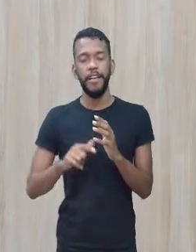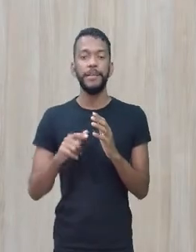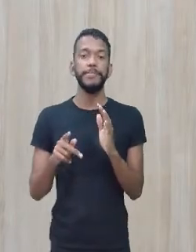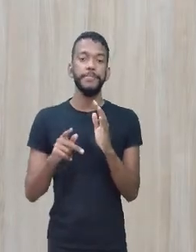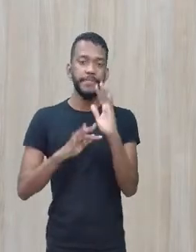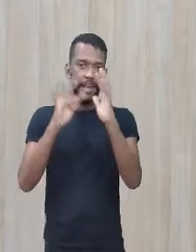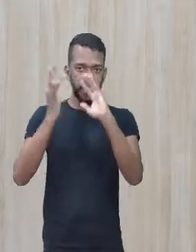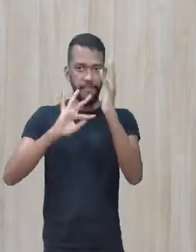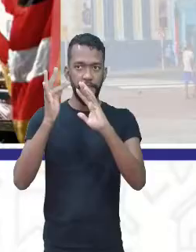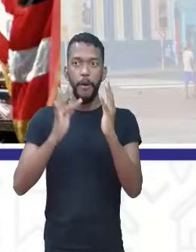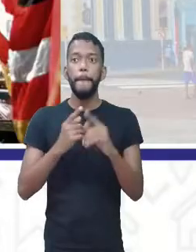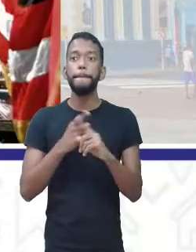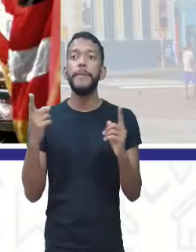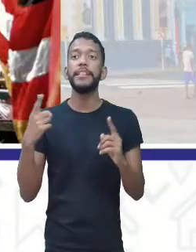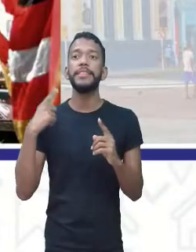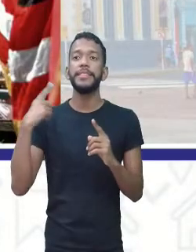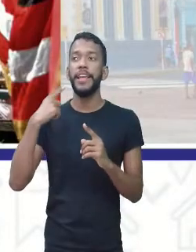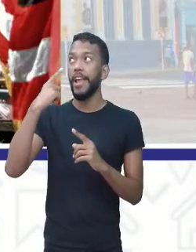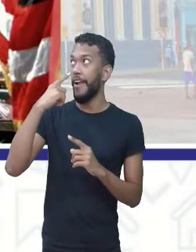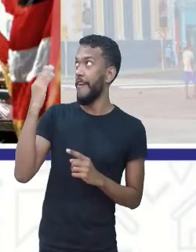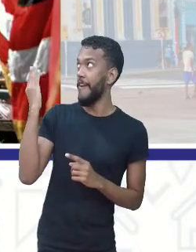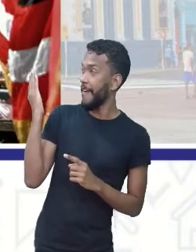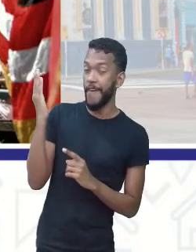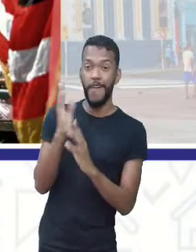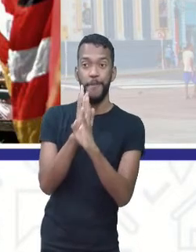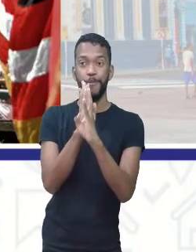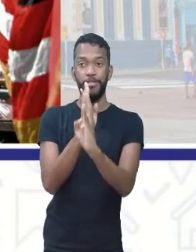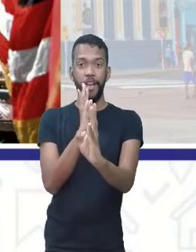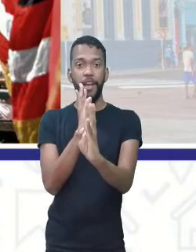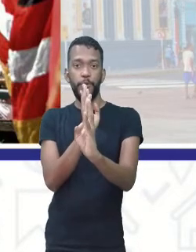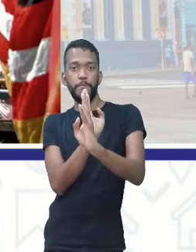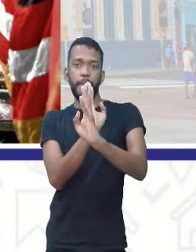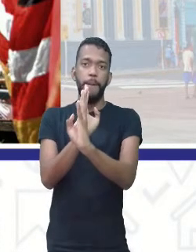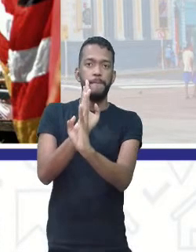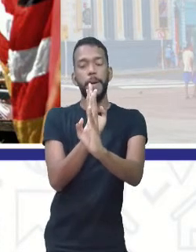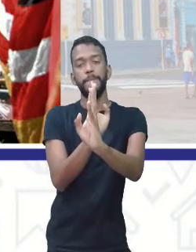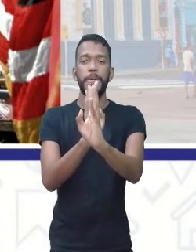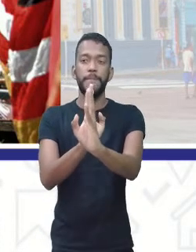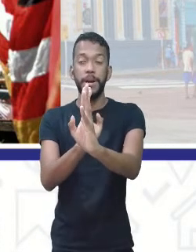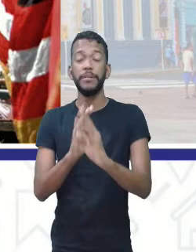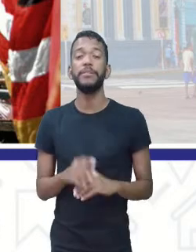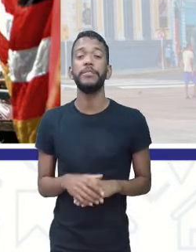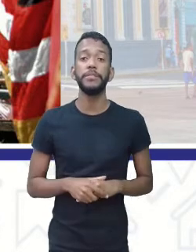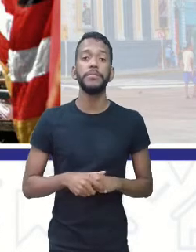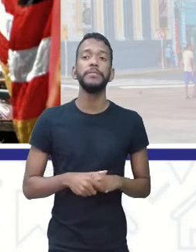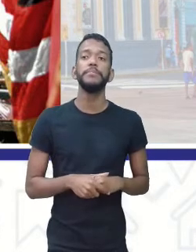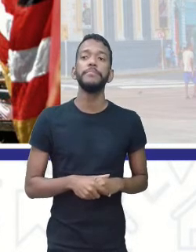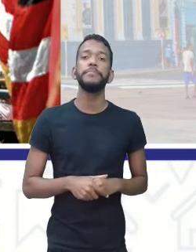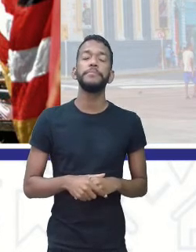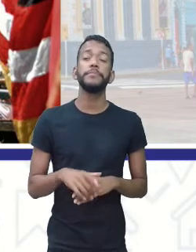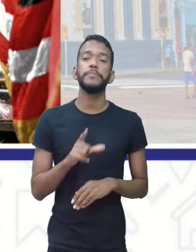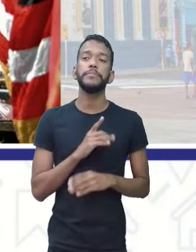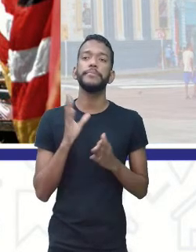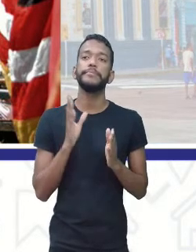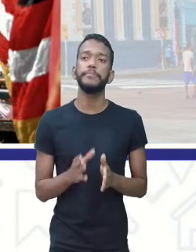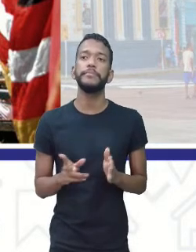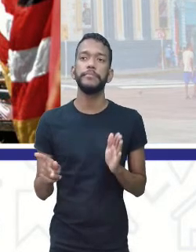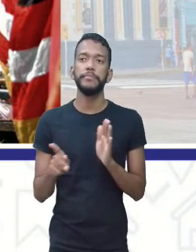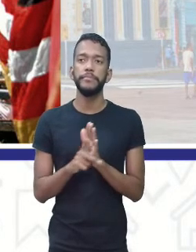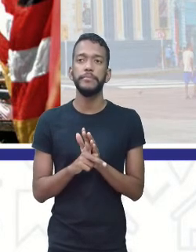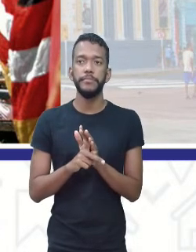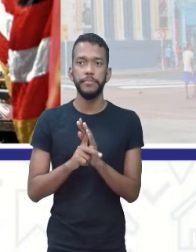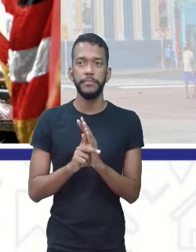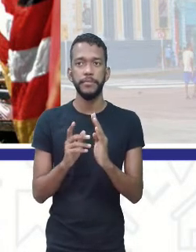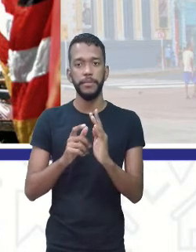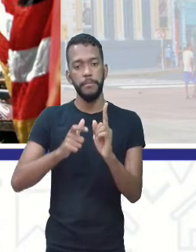Mas os bonecos, né, os bonecos aqui gigantes lá de Olinda. Então, esses bonecos, né, eles representam personalidades, né,